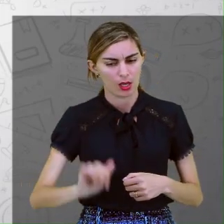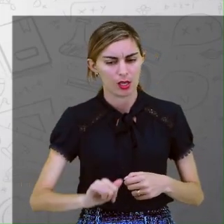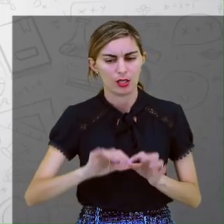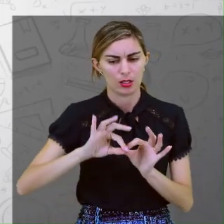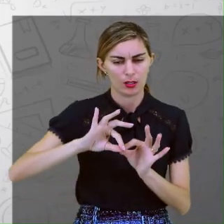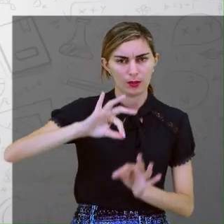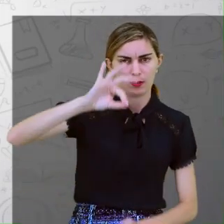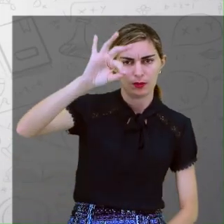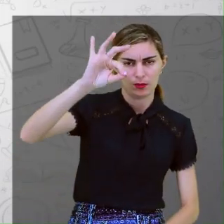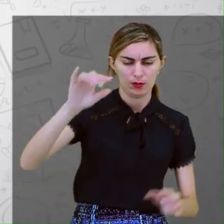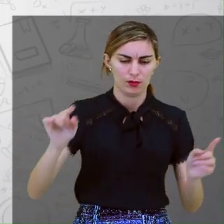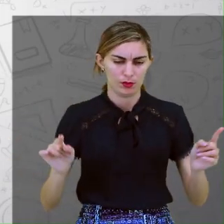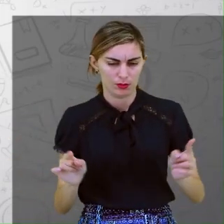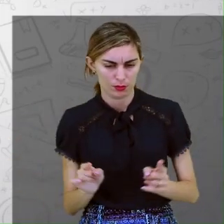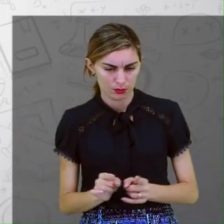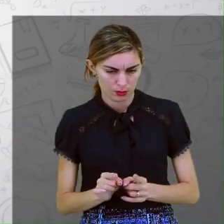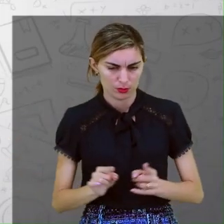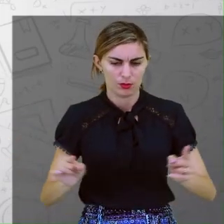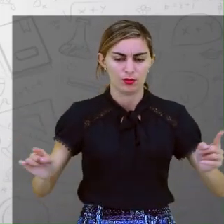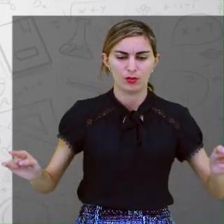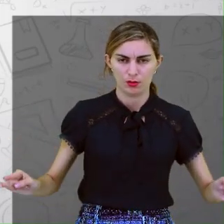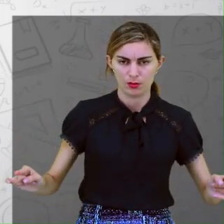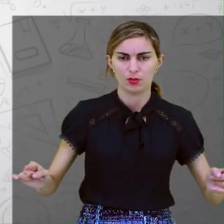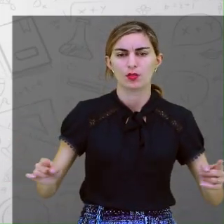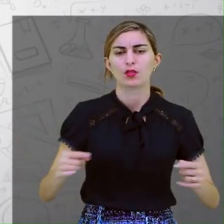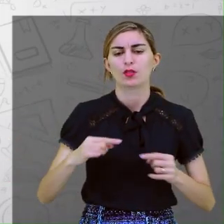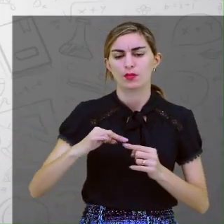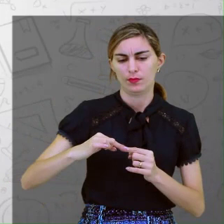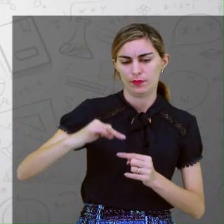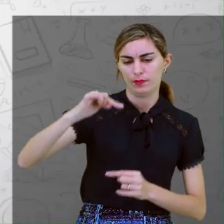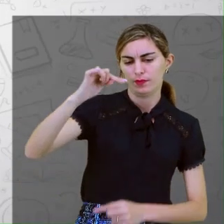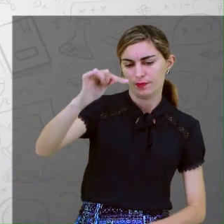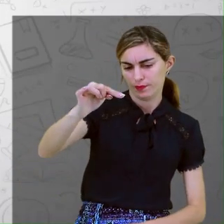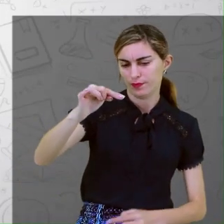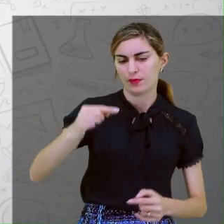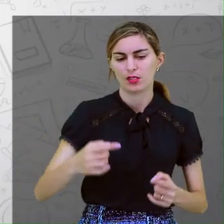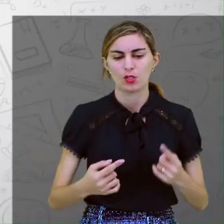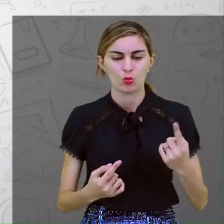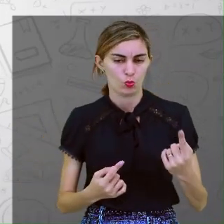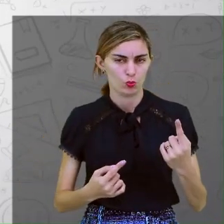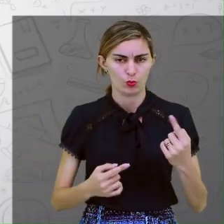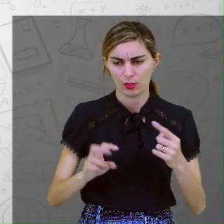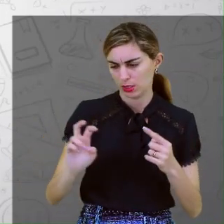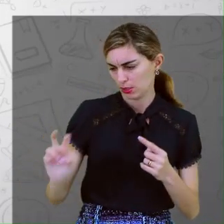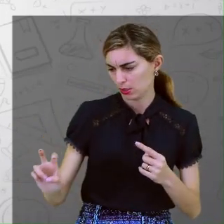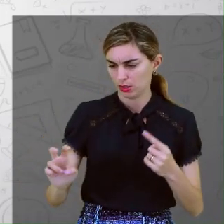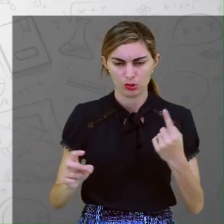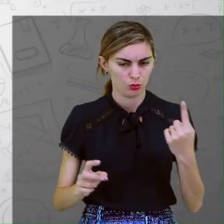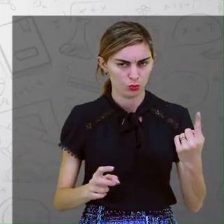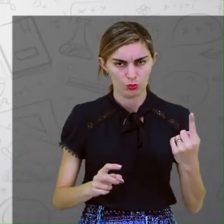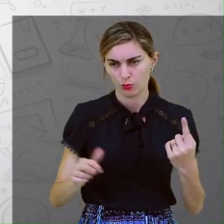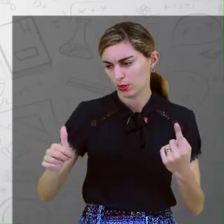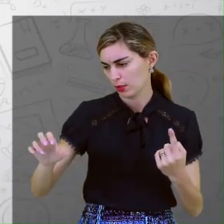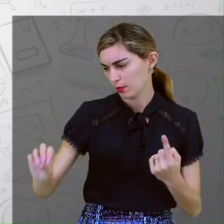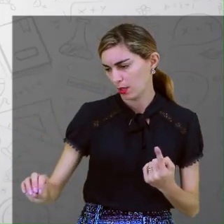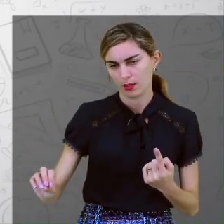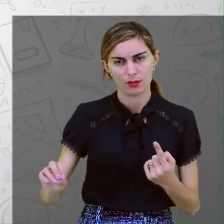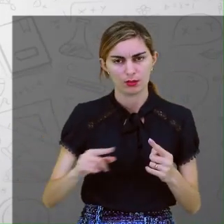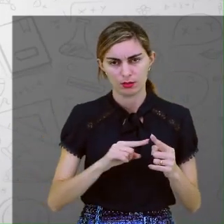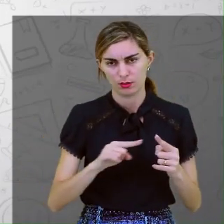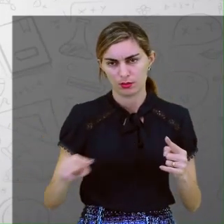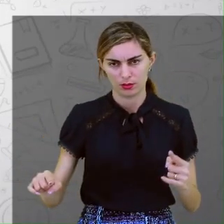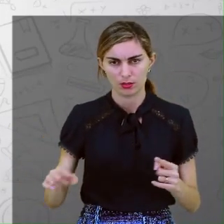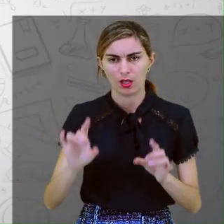de ampliação, né, de preferível ali de 1:25, 1:10, né, e aí